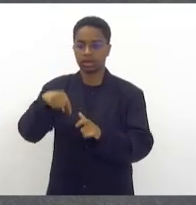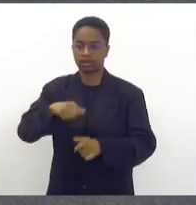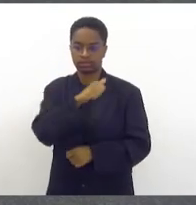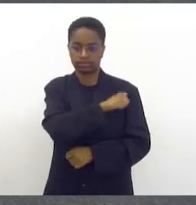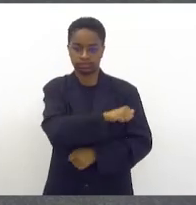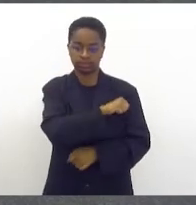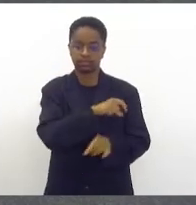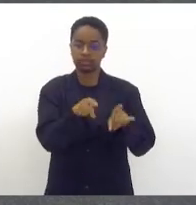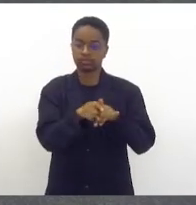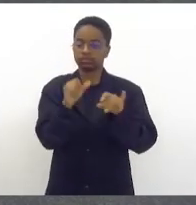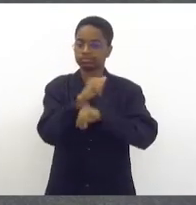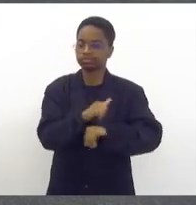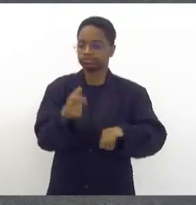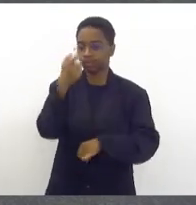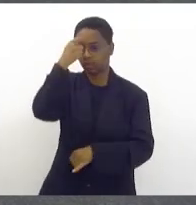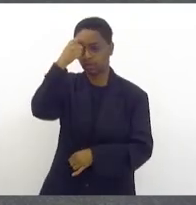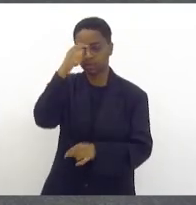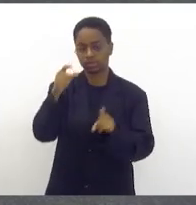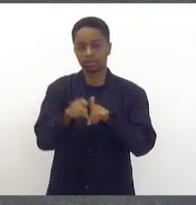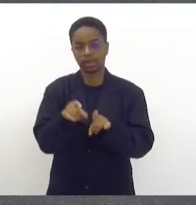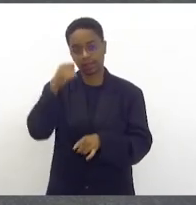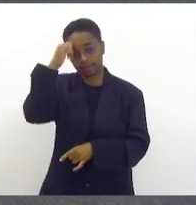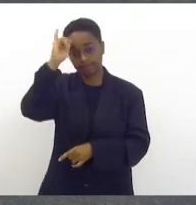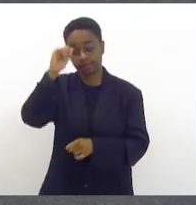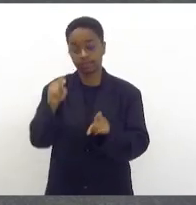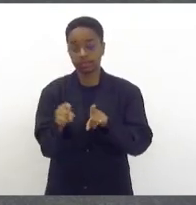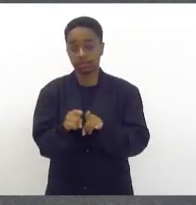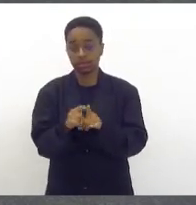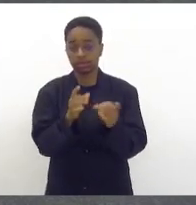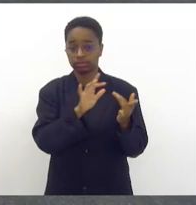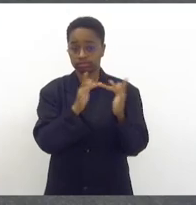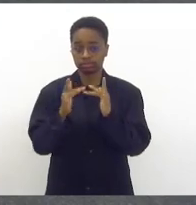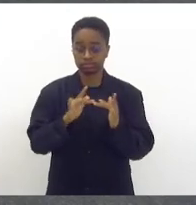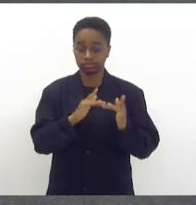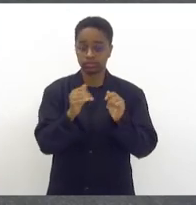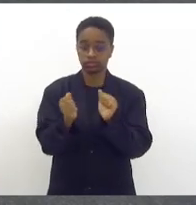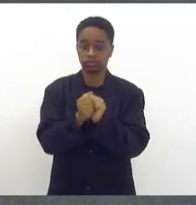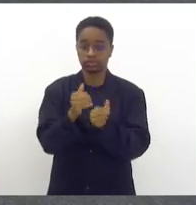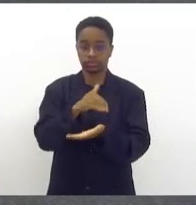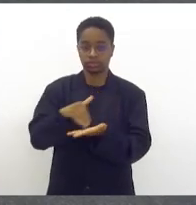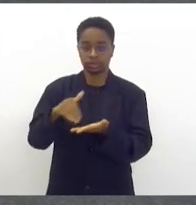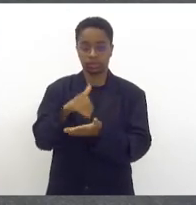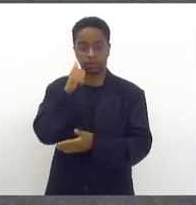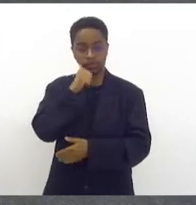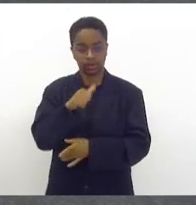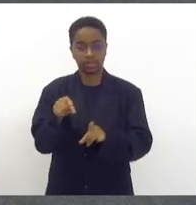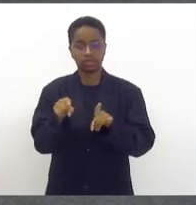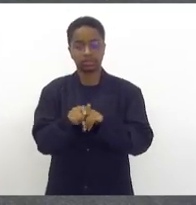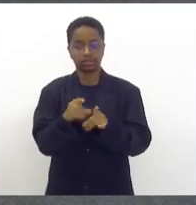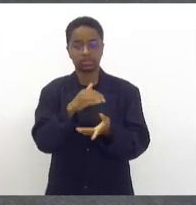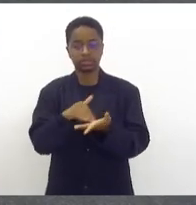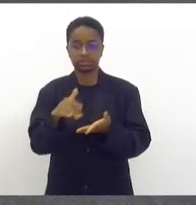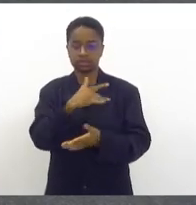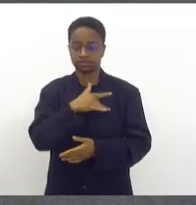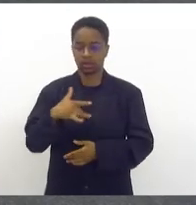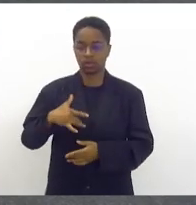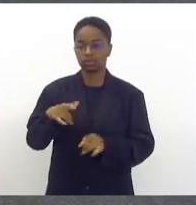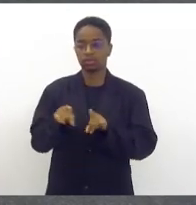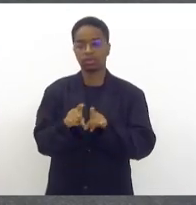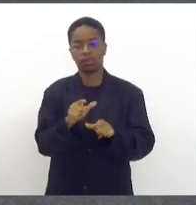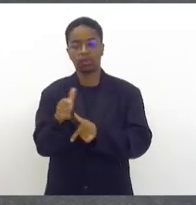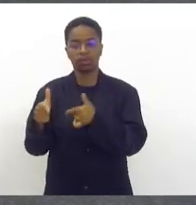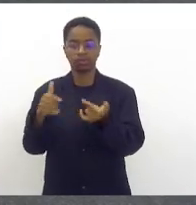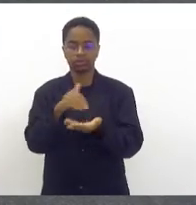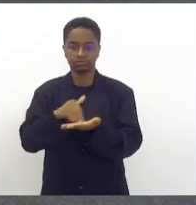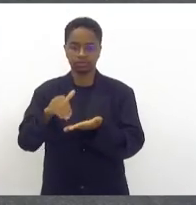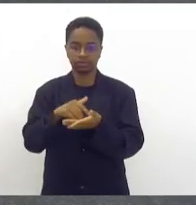trazendo a conscientização, a prevenção e também articulando com as secretarias de mulheres, secretaria de saúde, enfim,